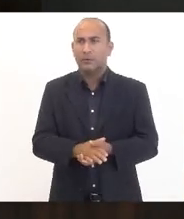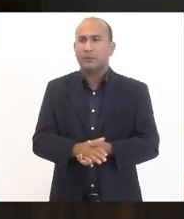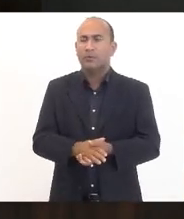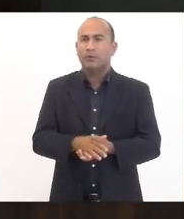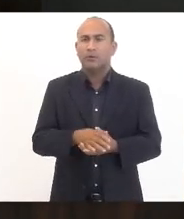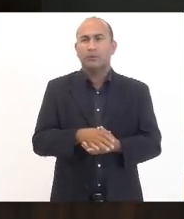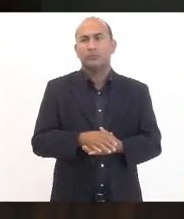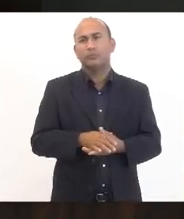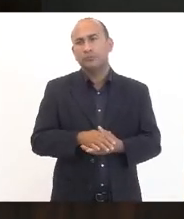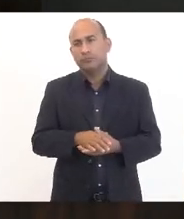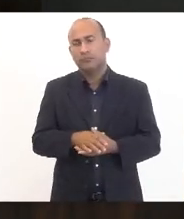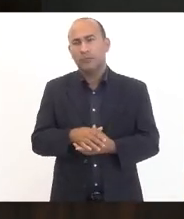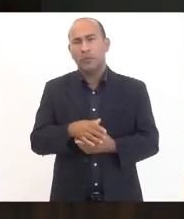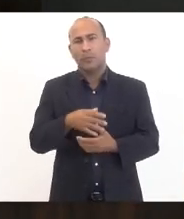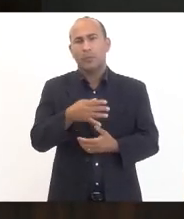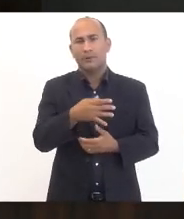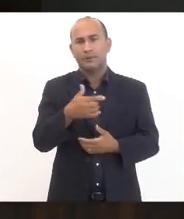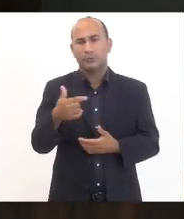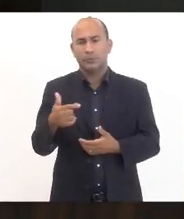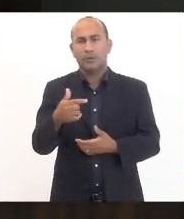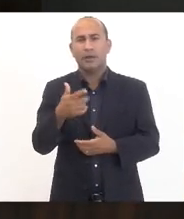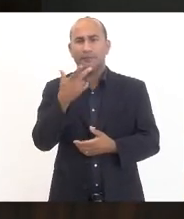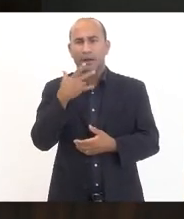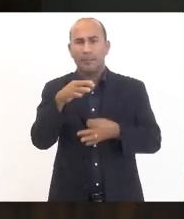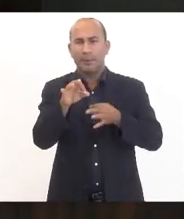42º, veto parcial aposto ao projeto de lei